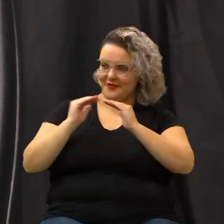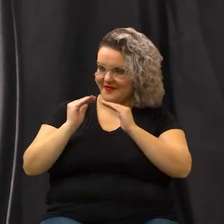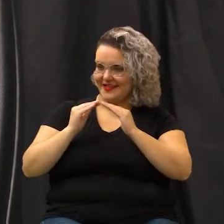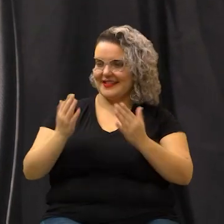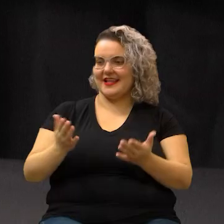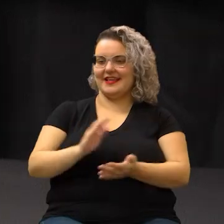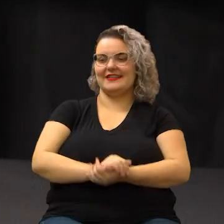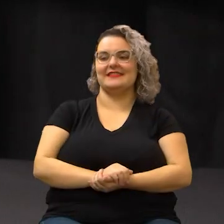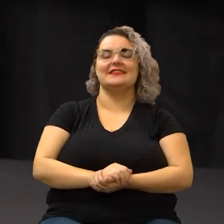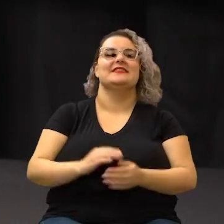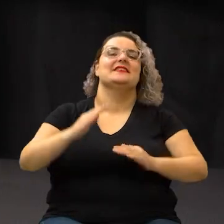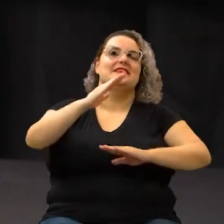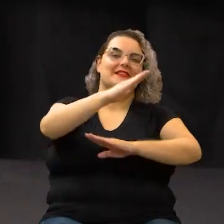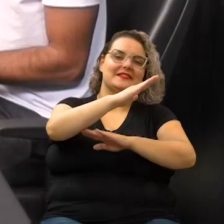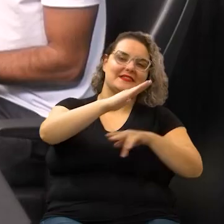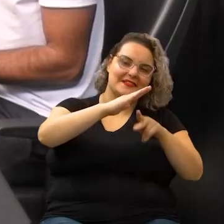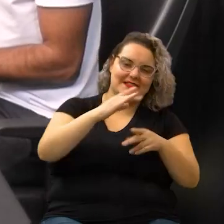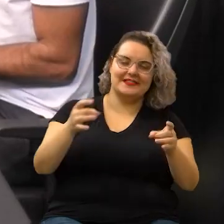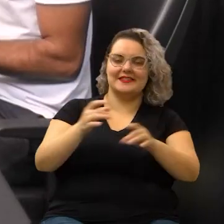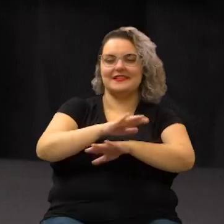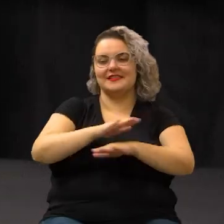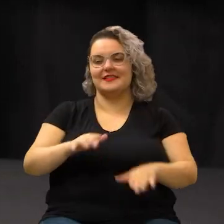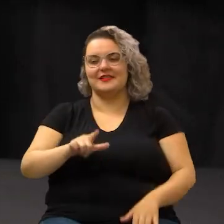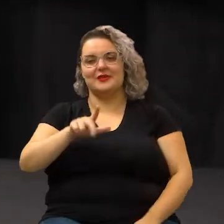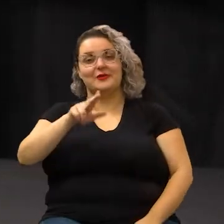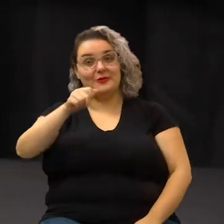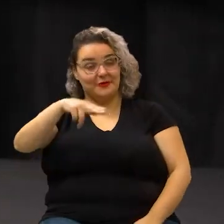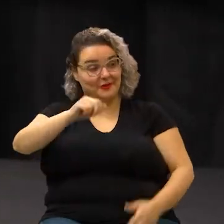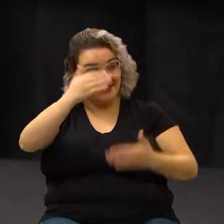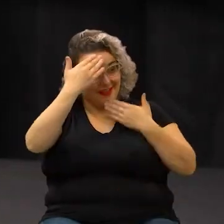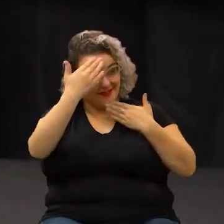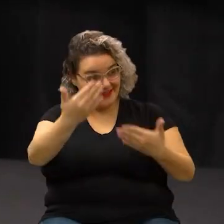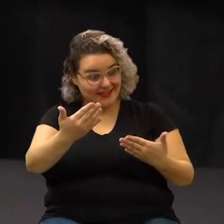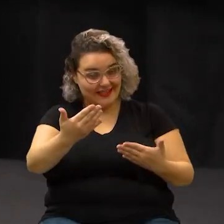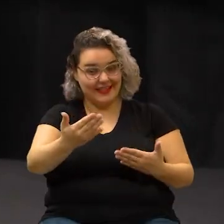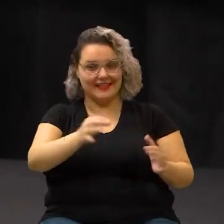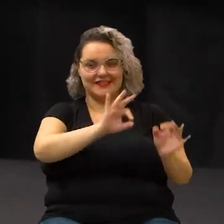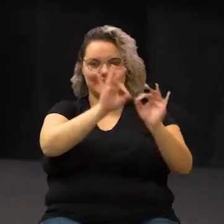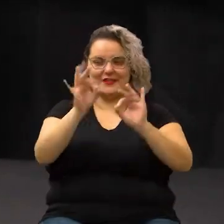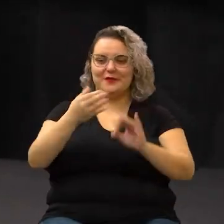Obrigada. Até uma próxima, hein? Tá bom. Tá certo. E o Na Casa do Povo fica por aqui.